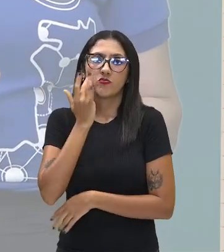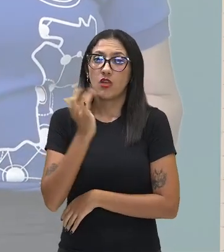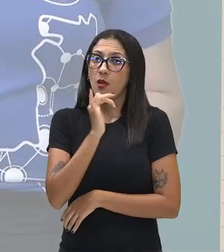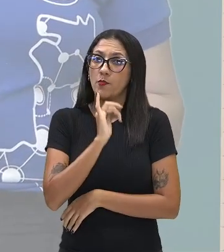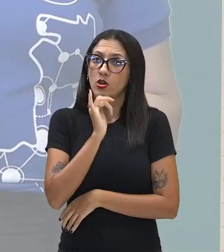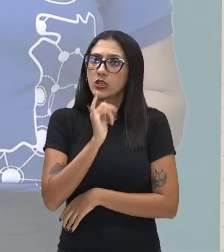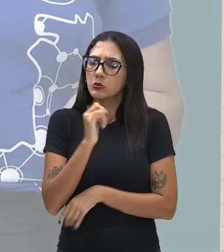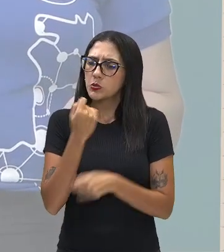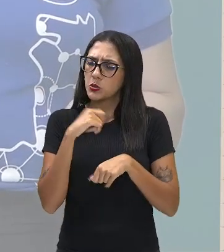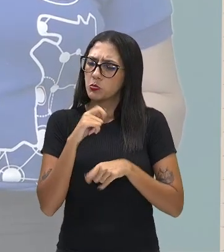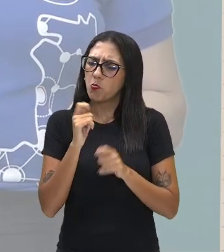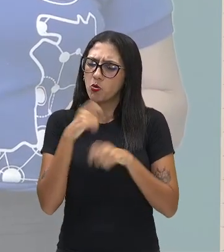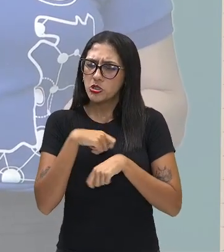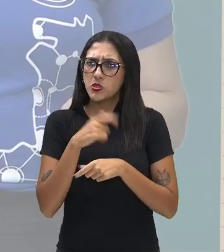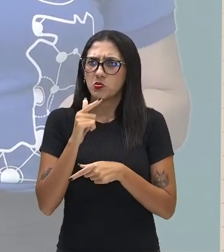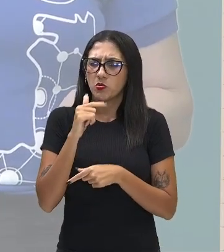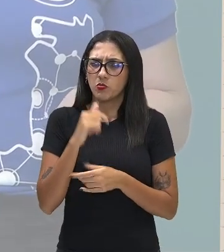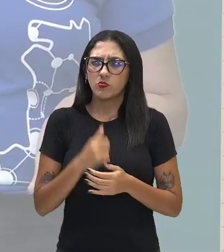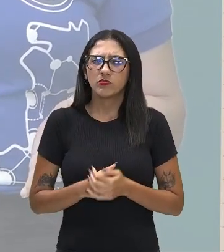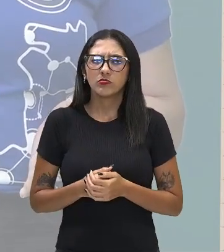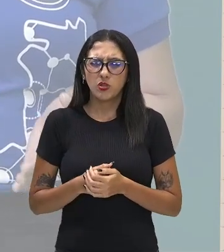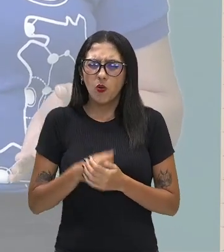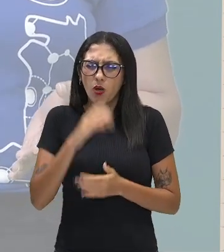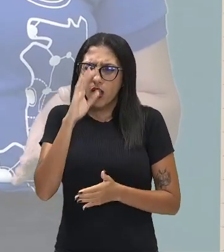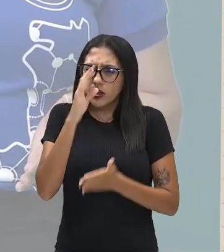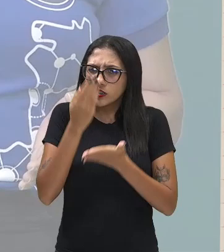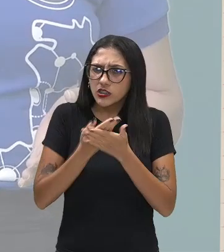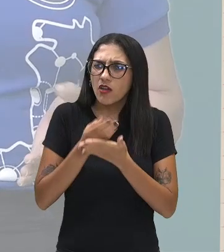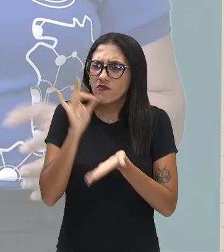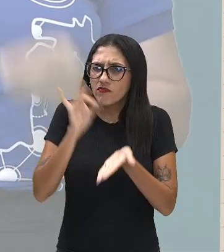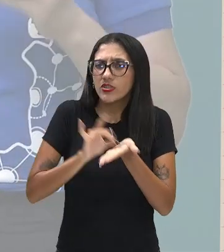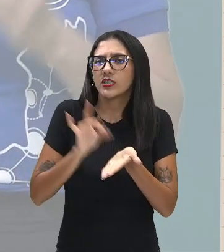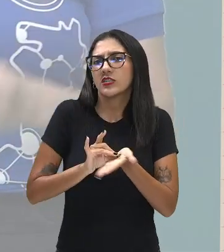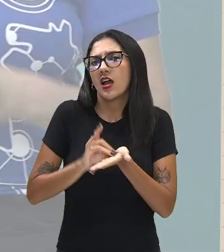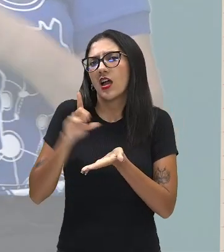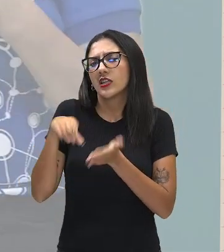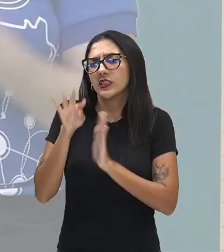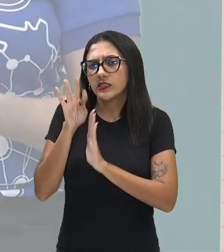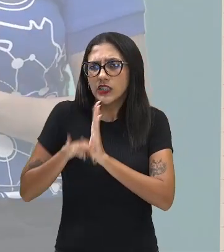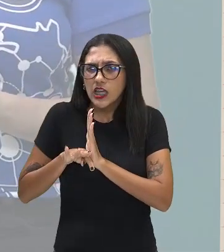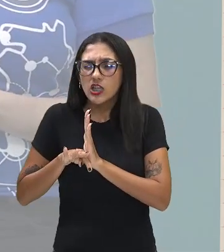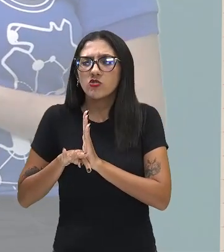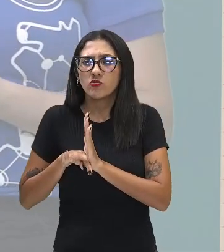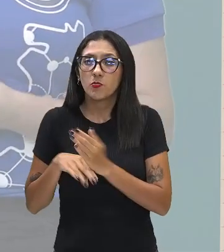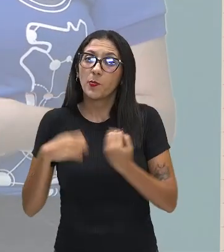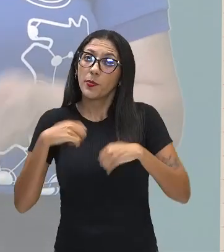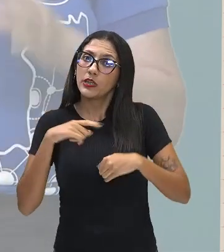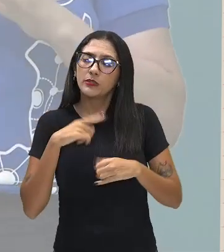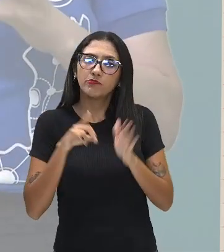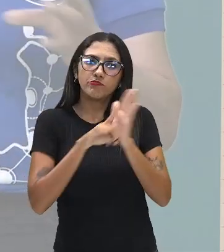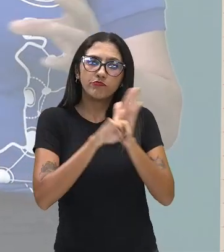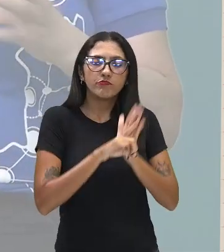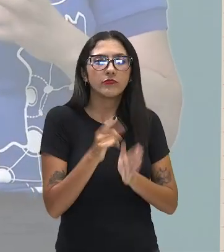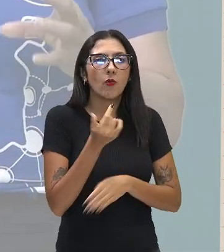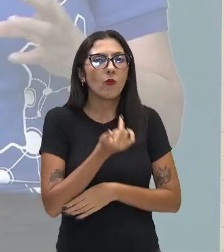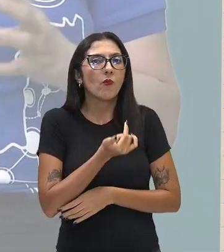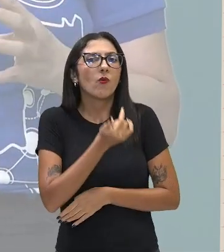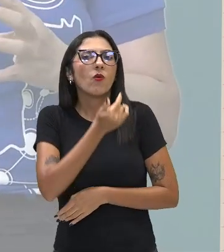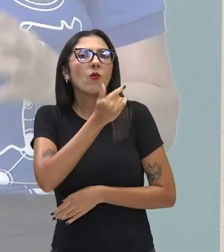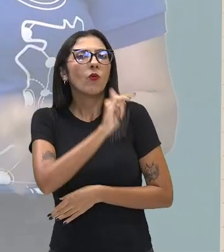posso confiar totalmente, então é necessário buscar outras fontes, né, para